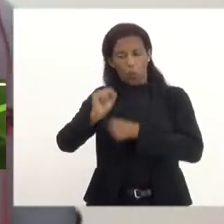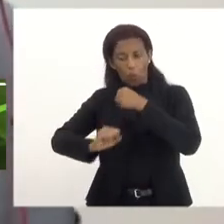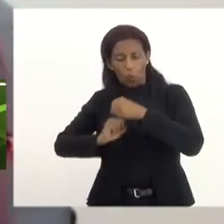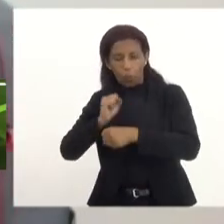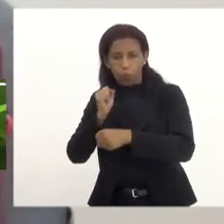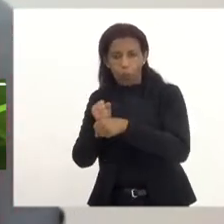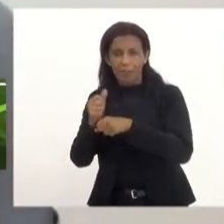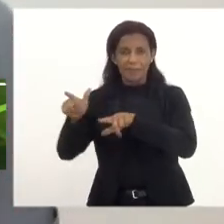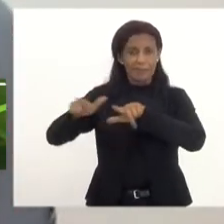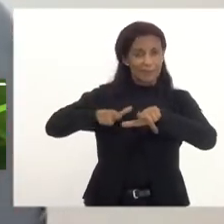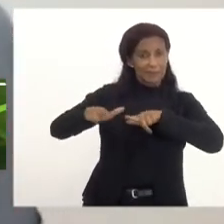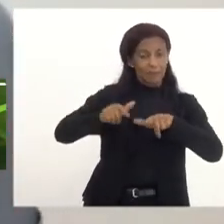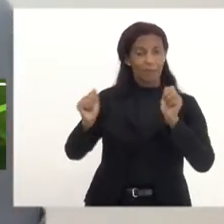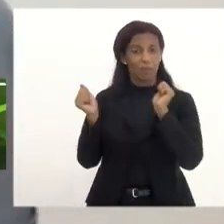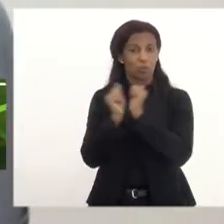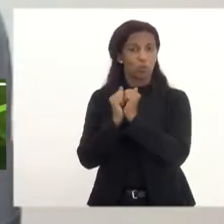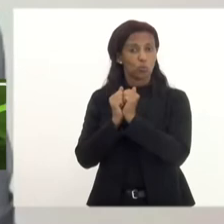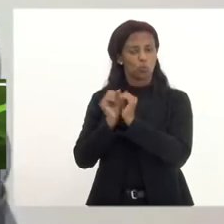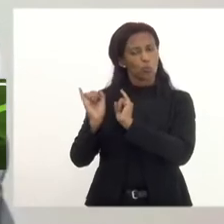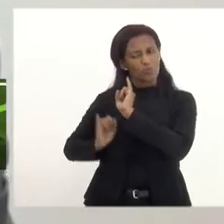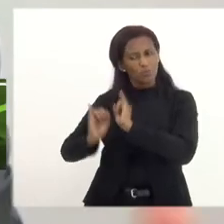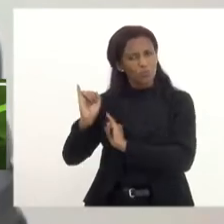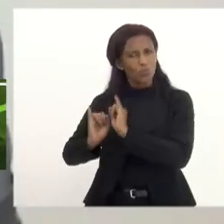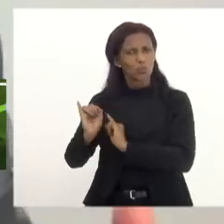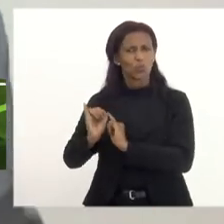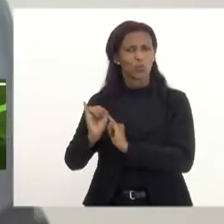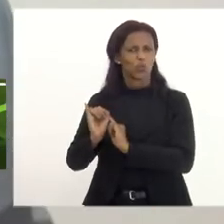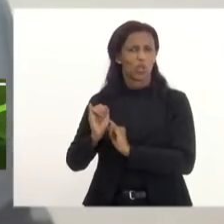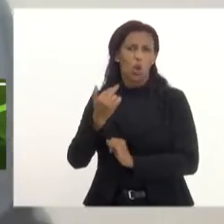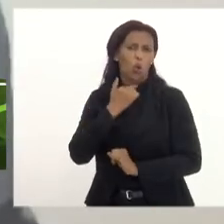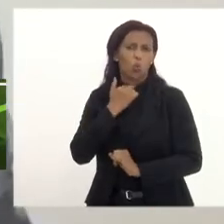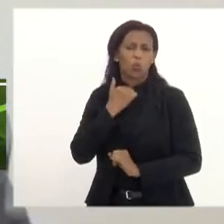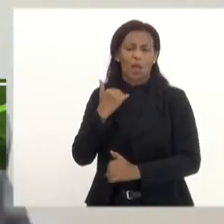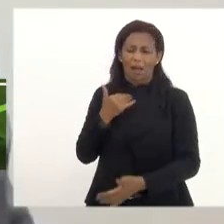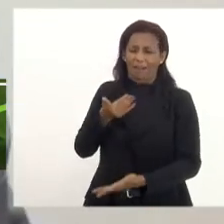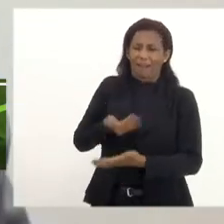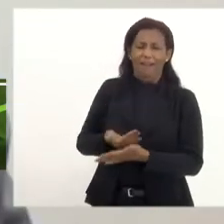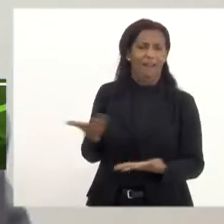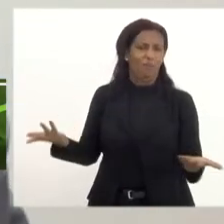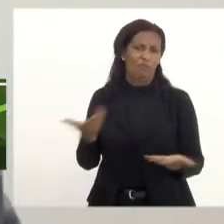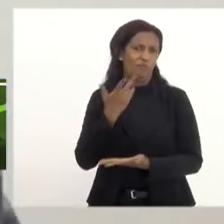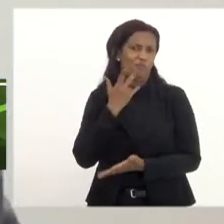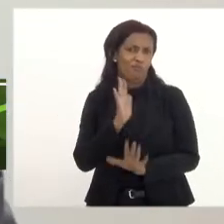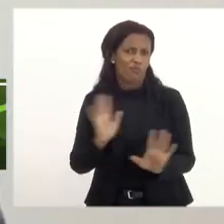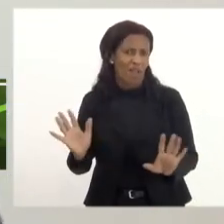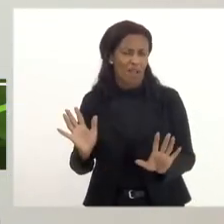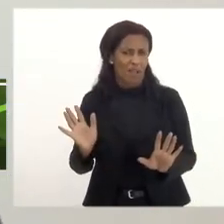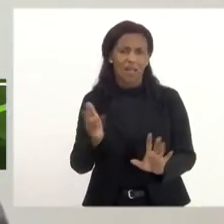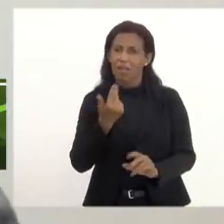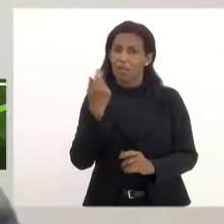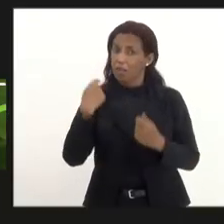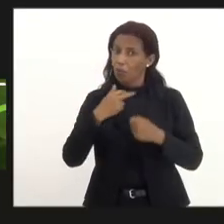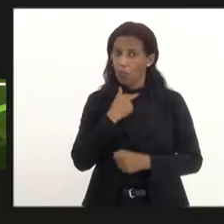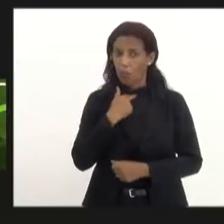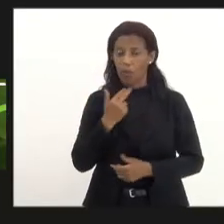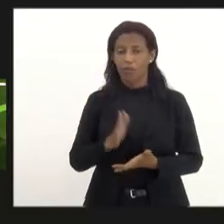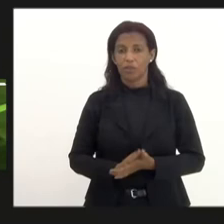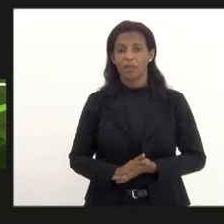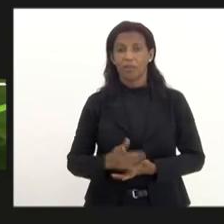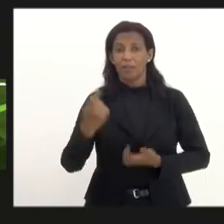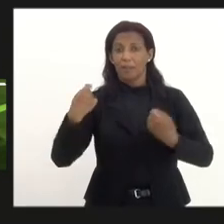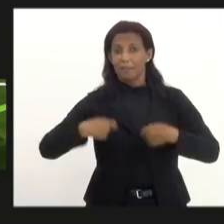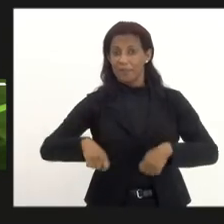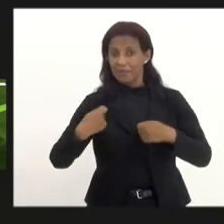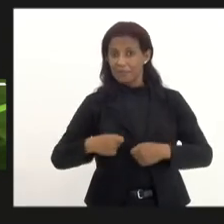temos que trabalhar junto com a indústria. Está muito cedo para a gente falar, obviamente, muito cedo seria inocência minha falar isso, mas nós temos